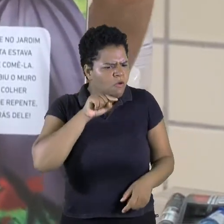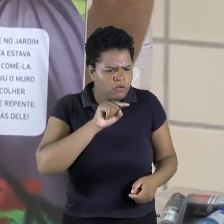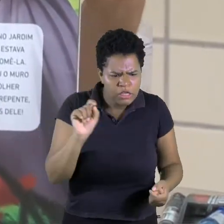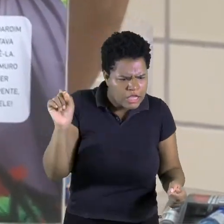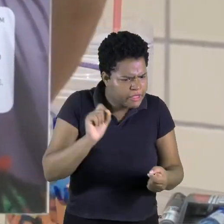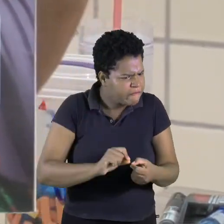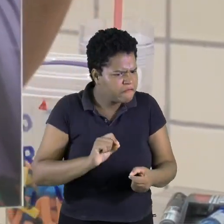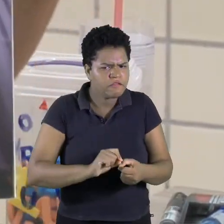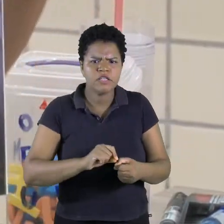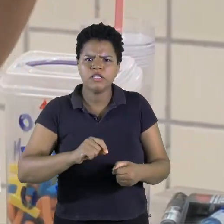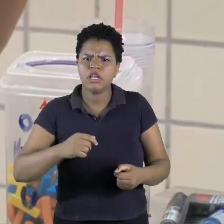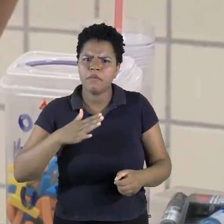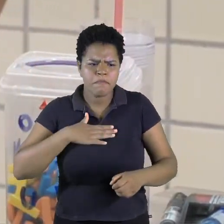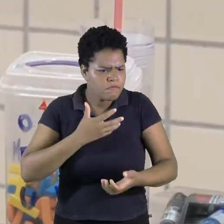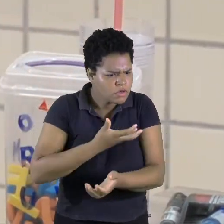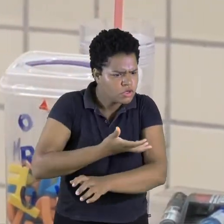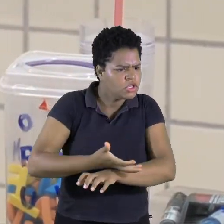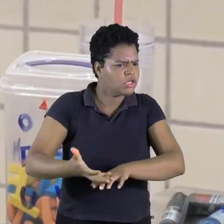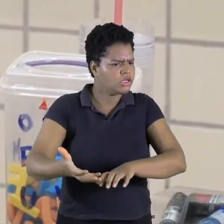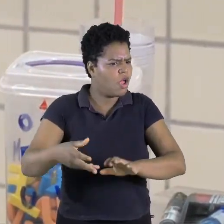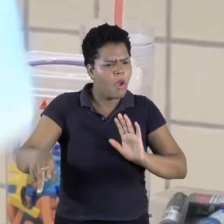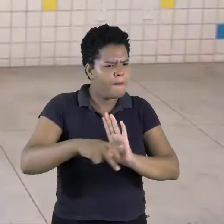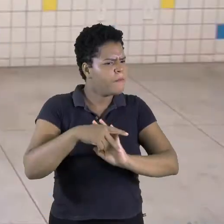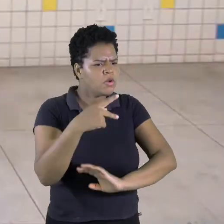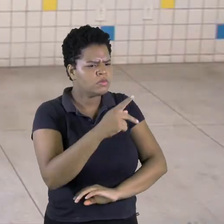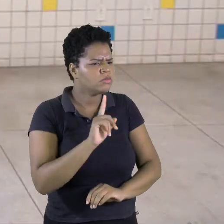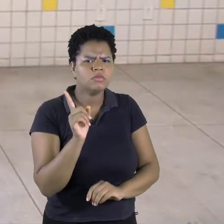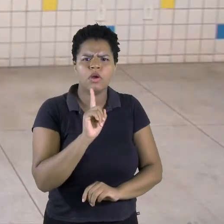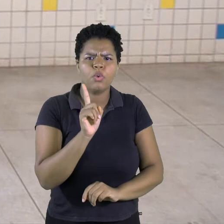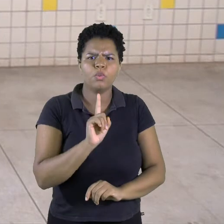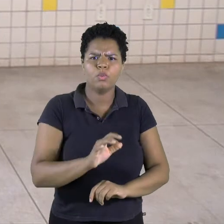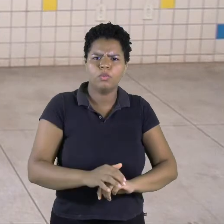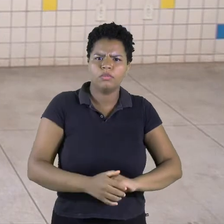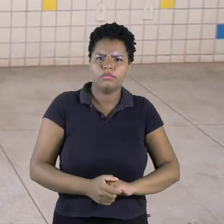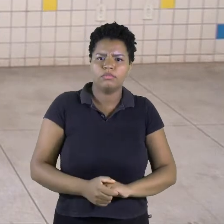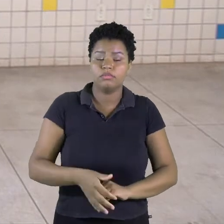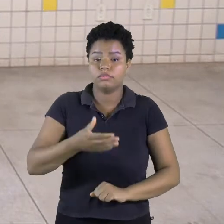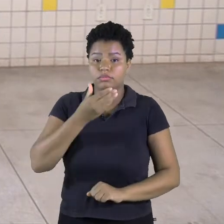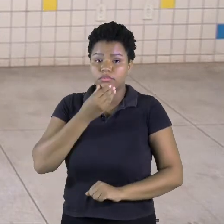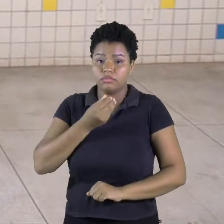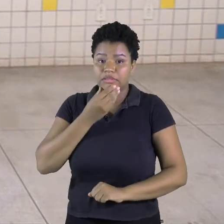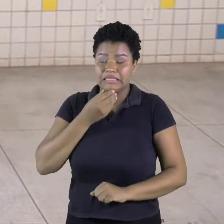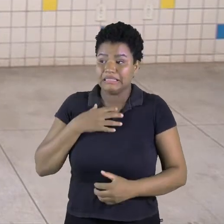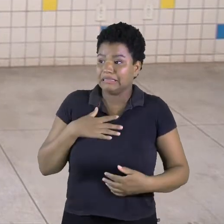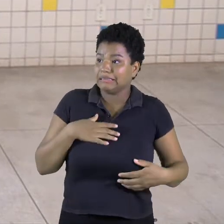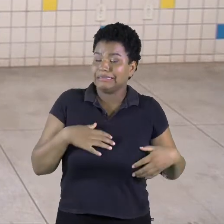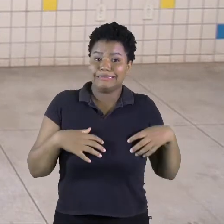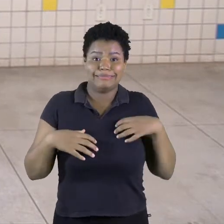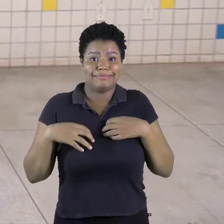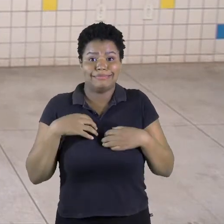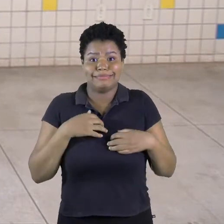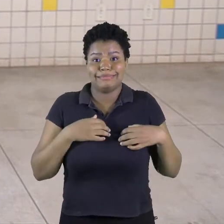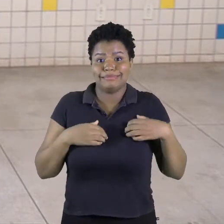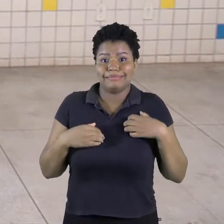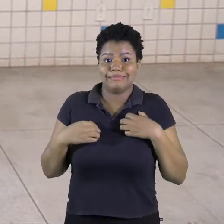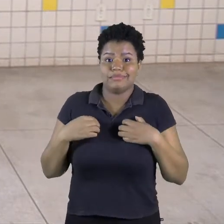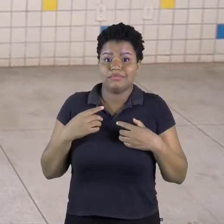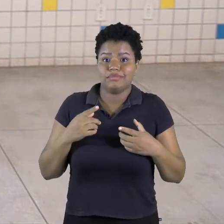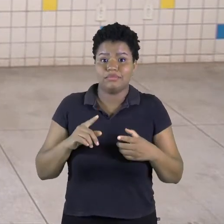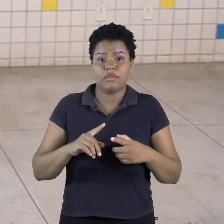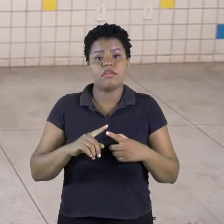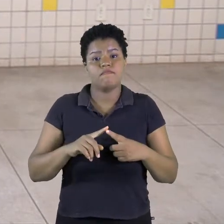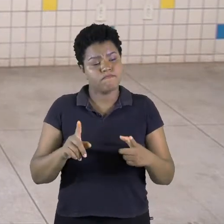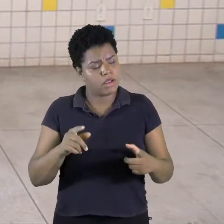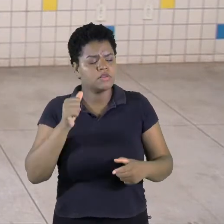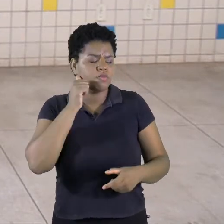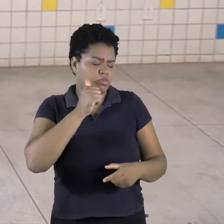meu jardim? Isso não te pertence. E o homem ficou angustiado, mas a mulher deixou ele levar o